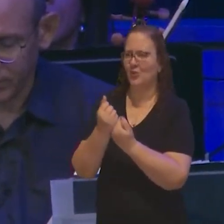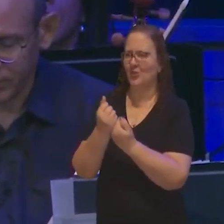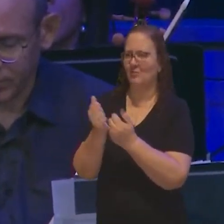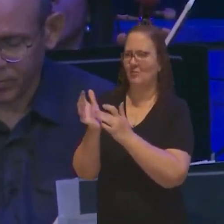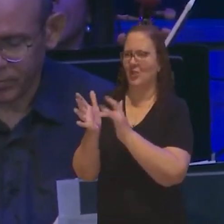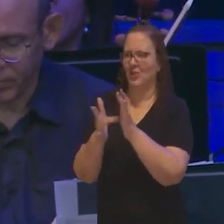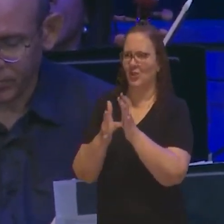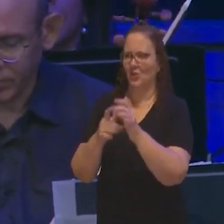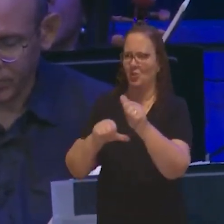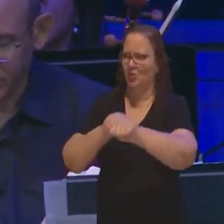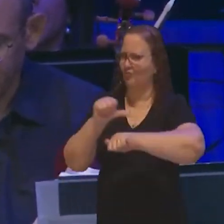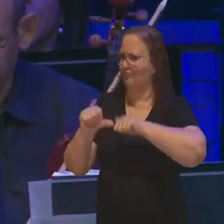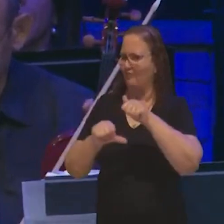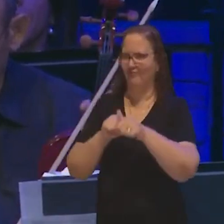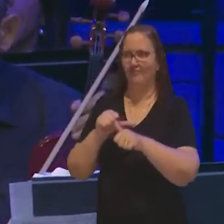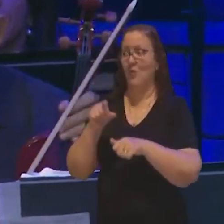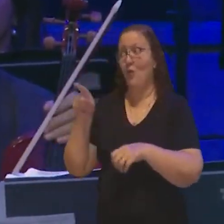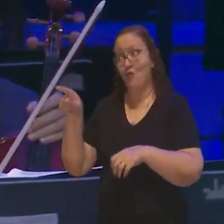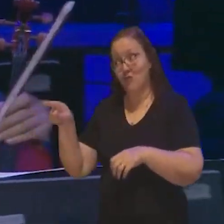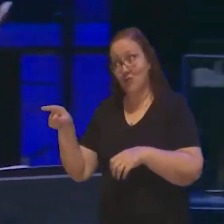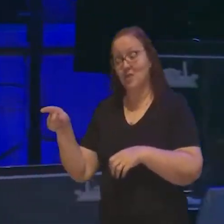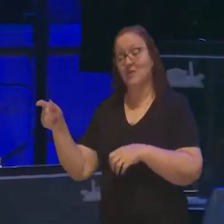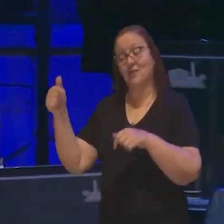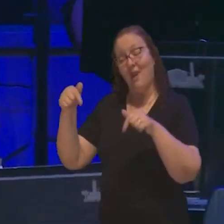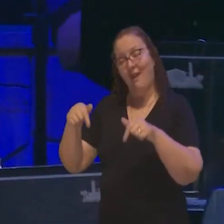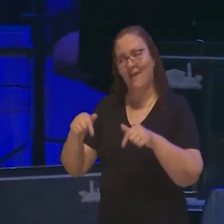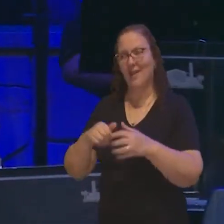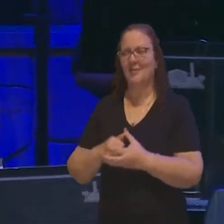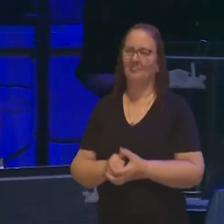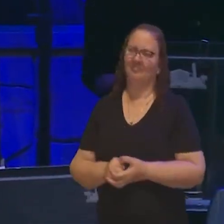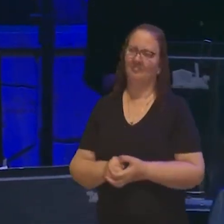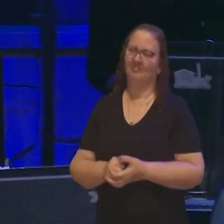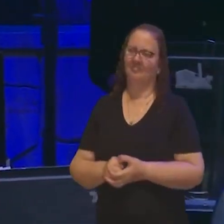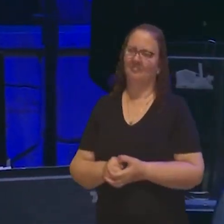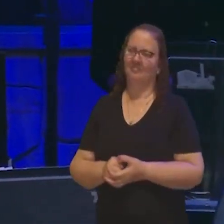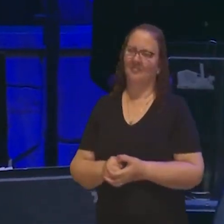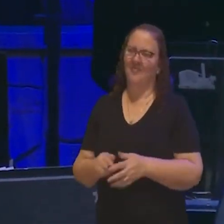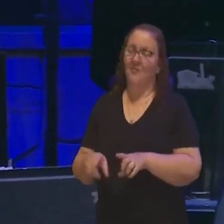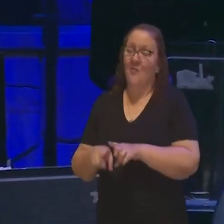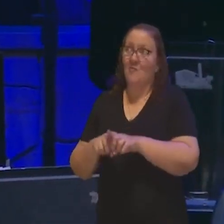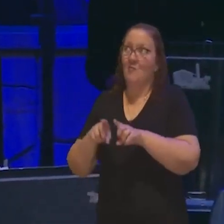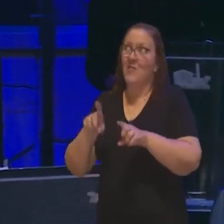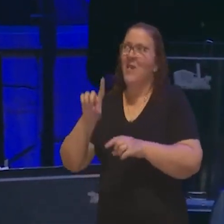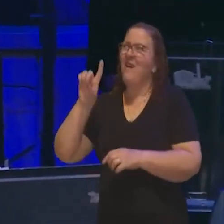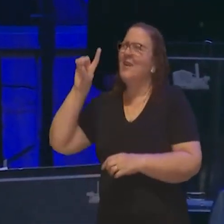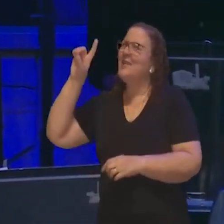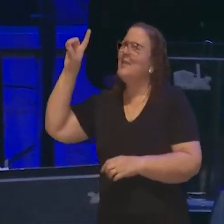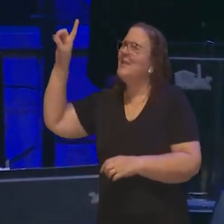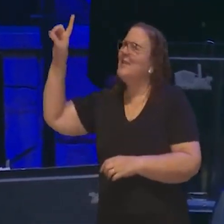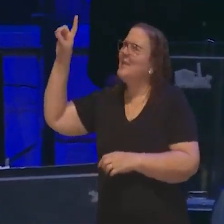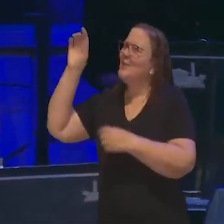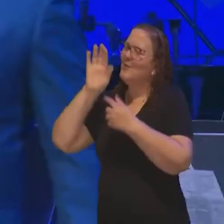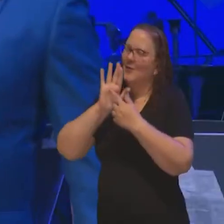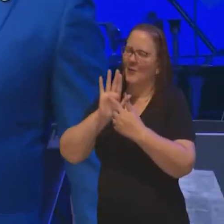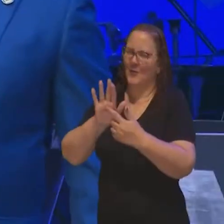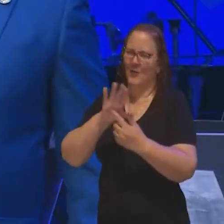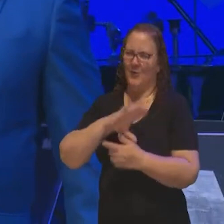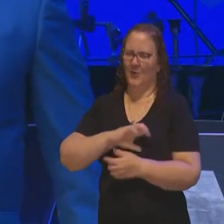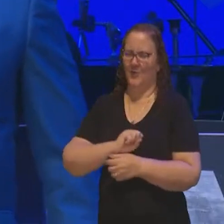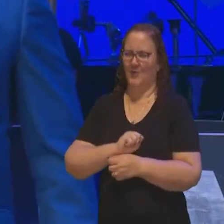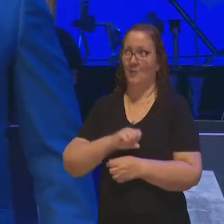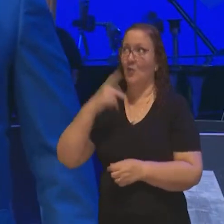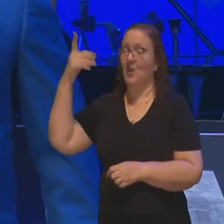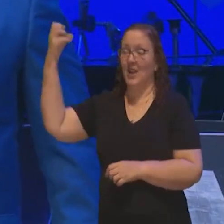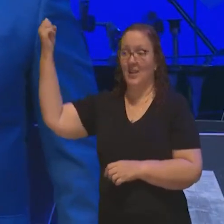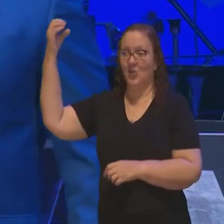Tomé. Mas qual que é a graça de Deus? Qual que é o amor de Deus?